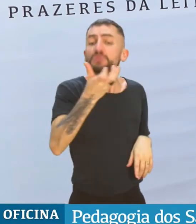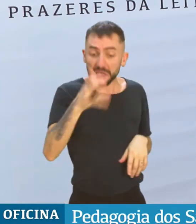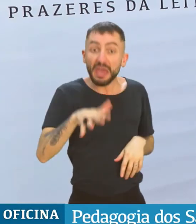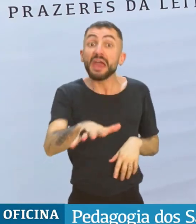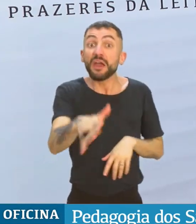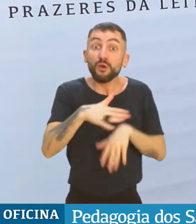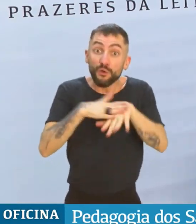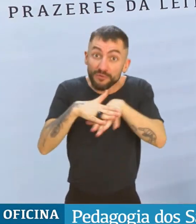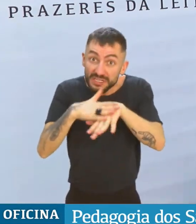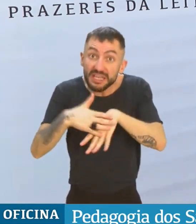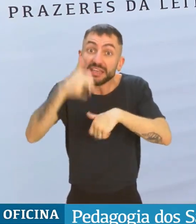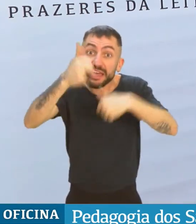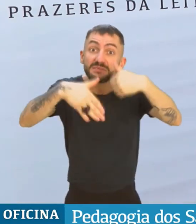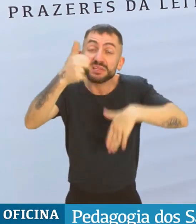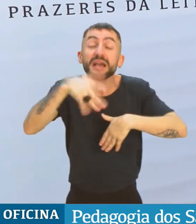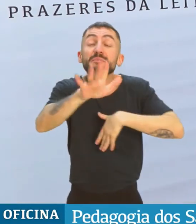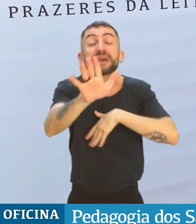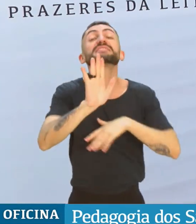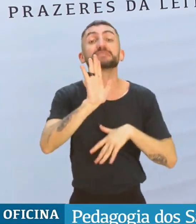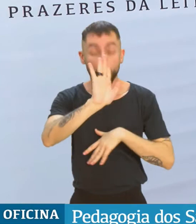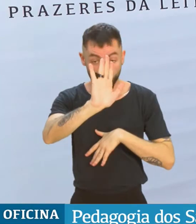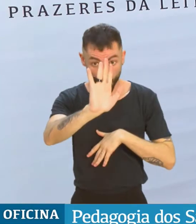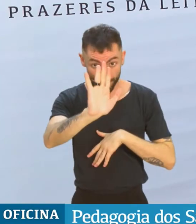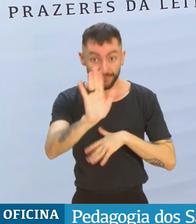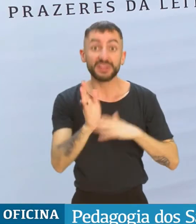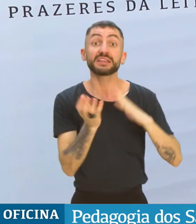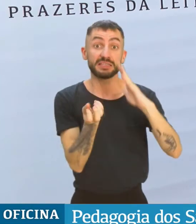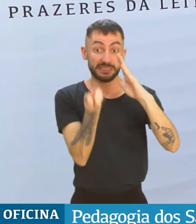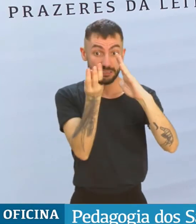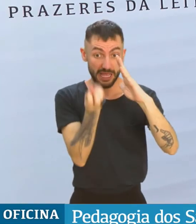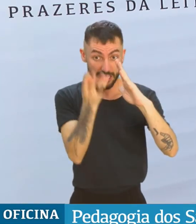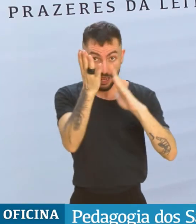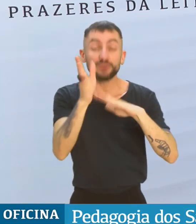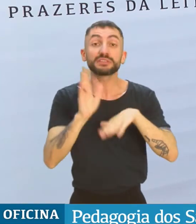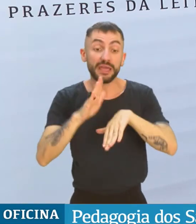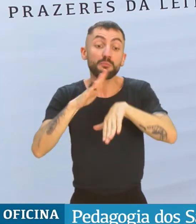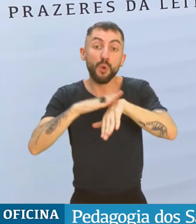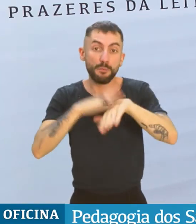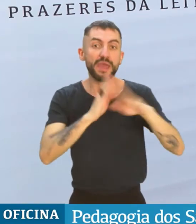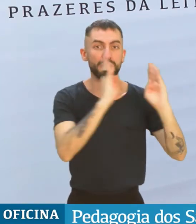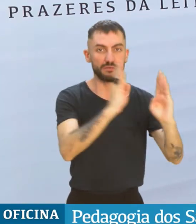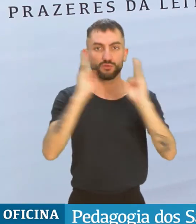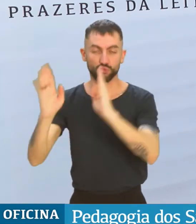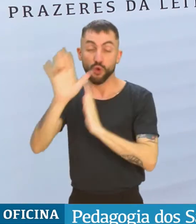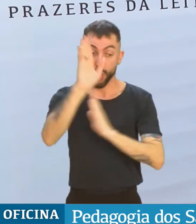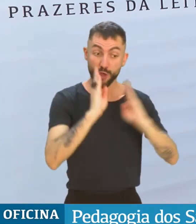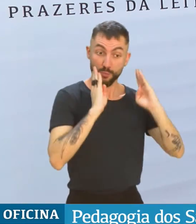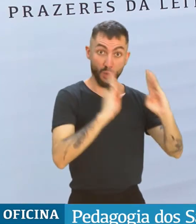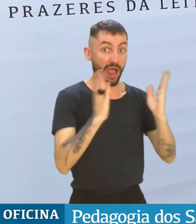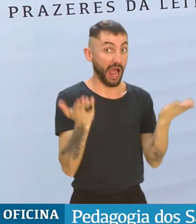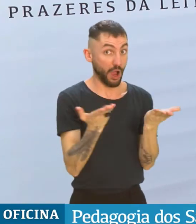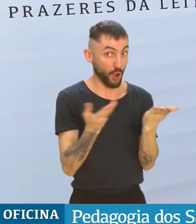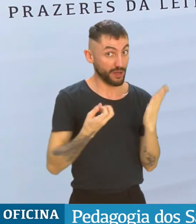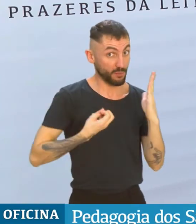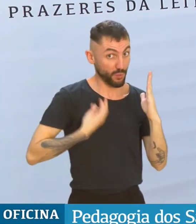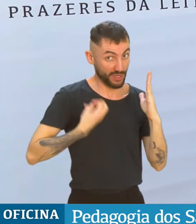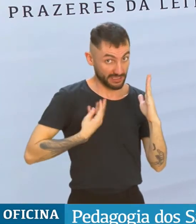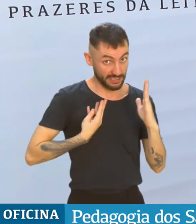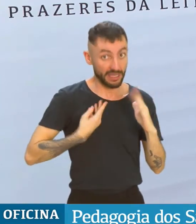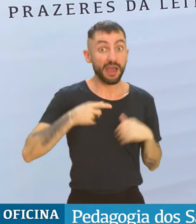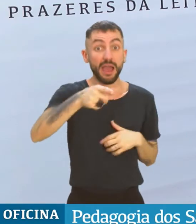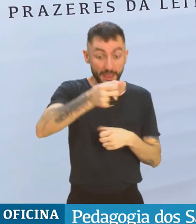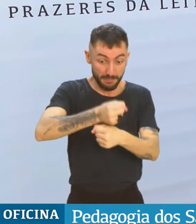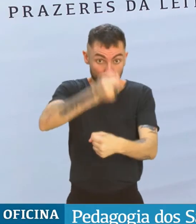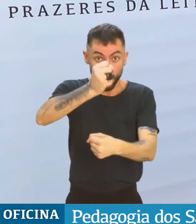conversa, mas separar em blocos. Olha, aqui o movimento do sarau é a poesia. Então, vem